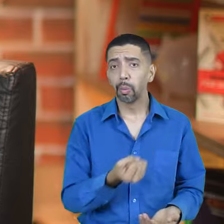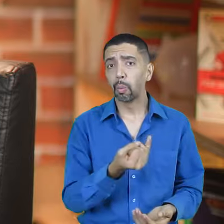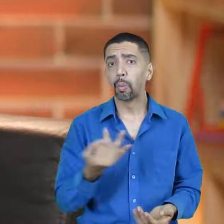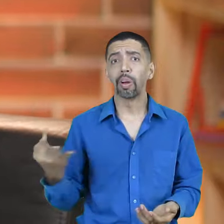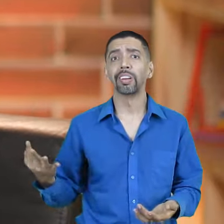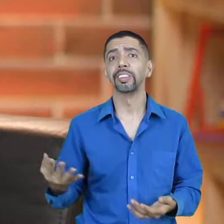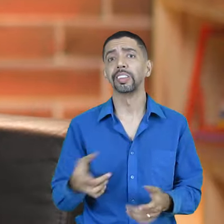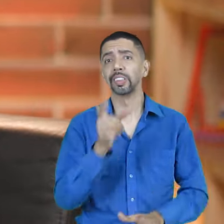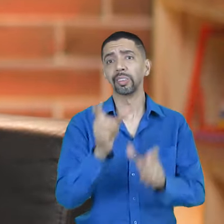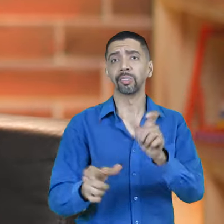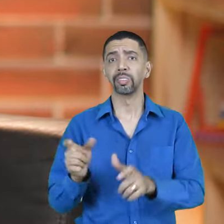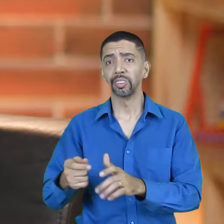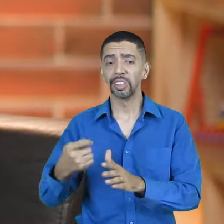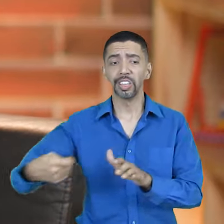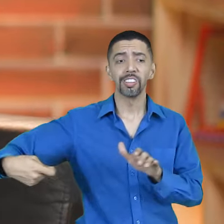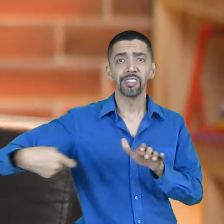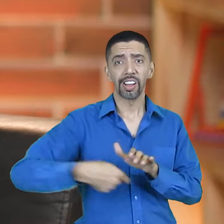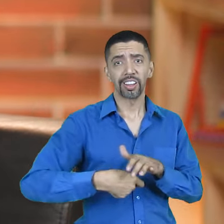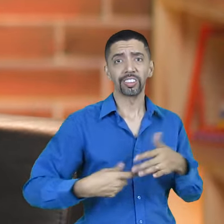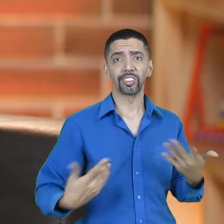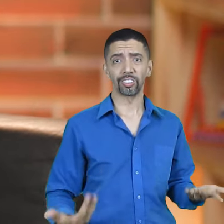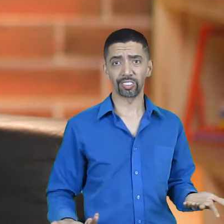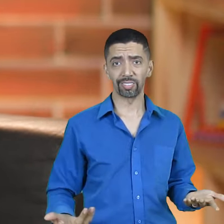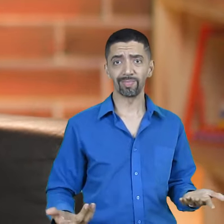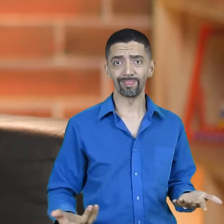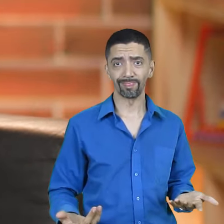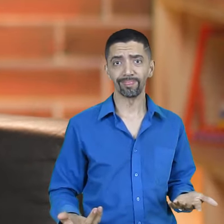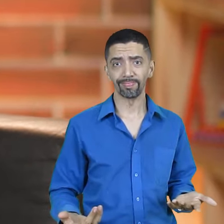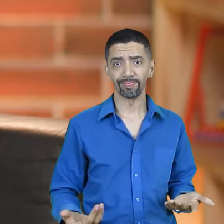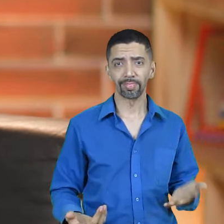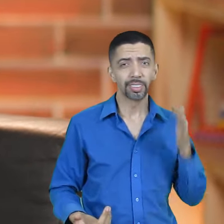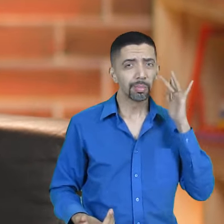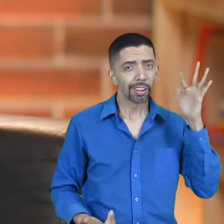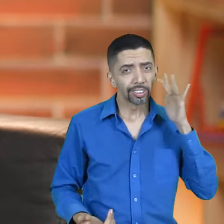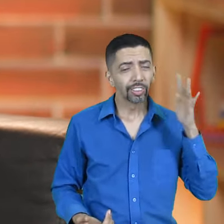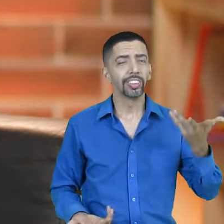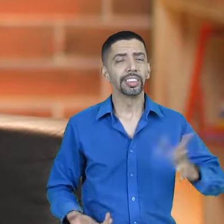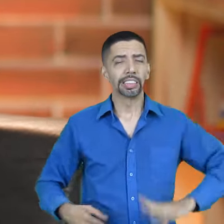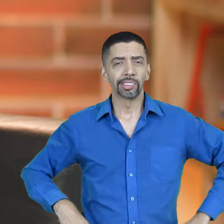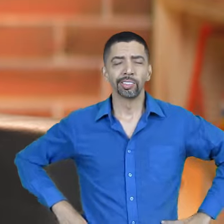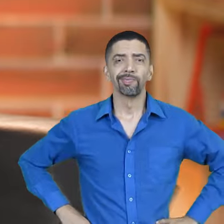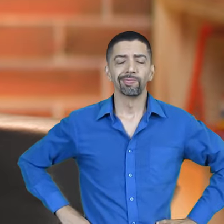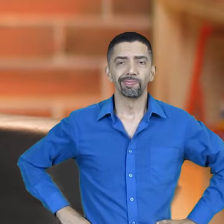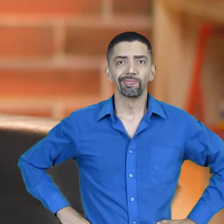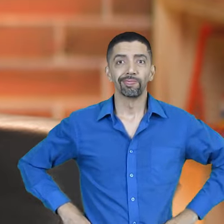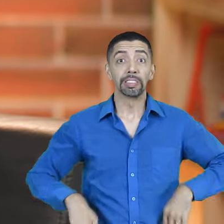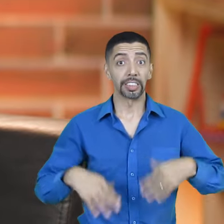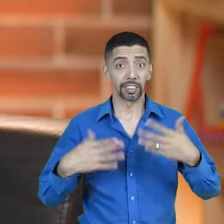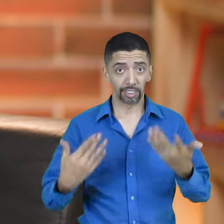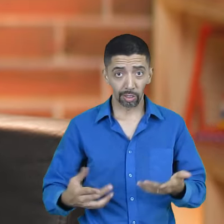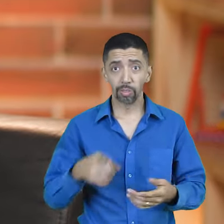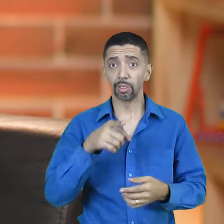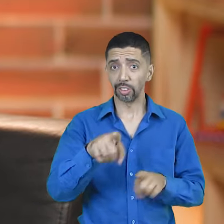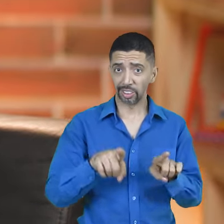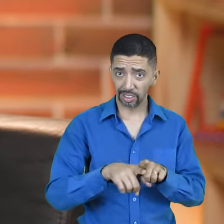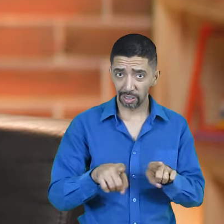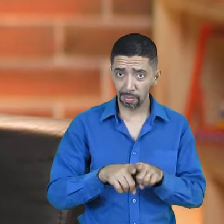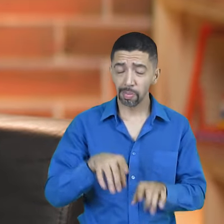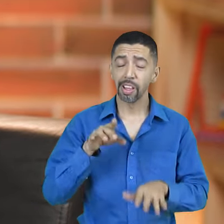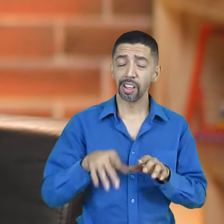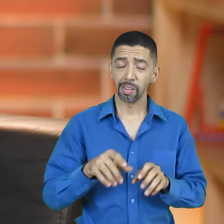lojas americanas e você investe nessa outra instituição. Então, por consequência, você também terá os